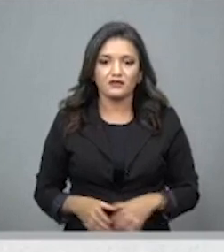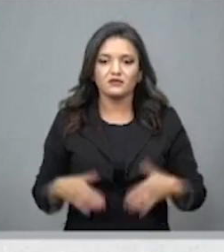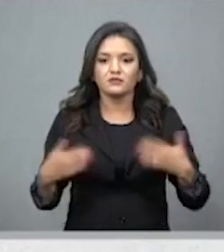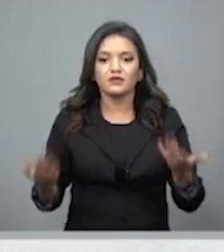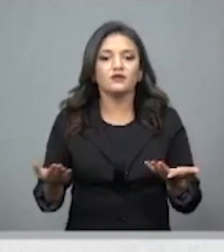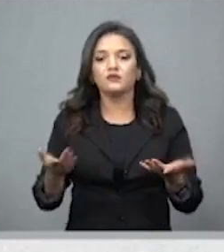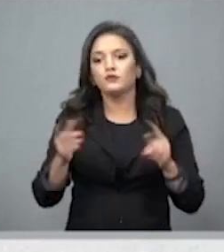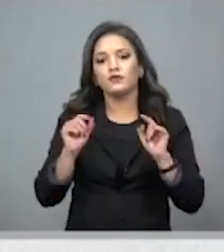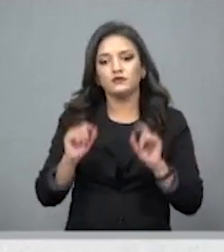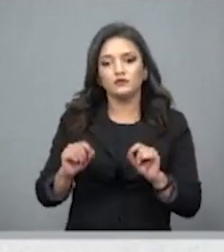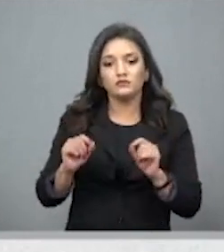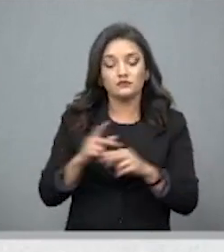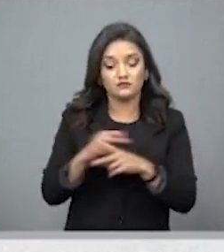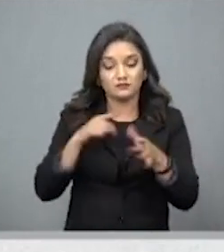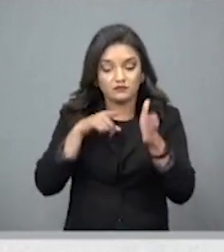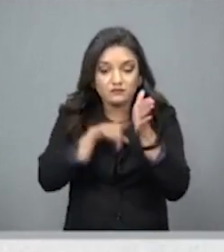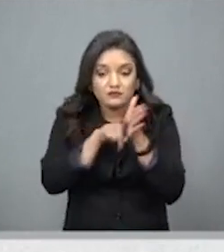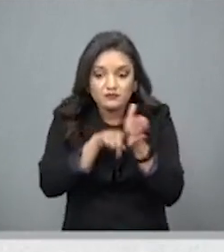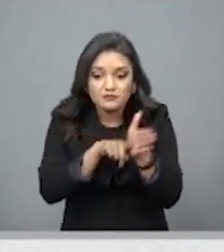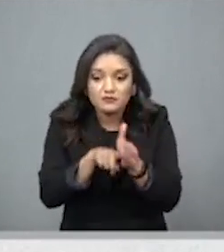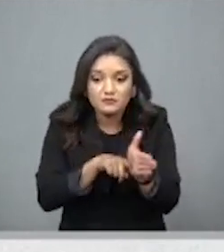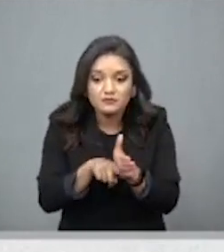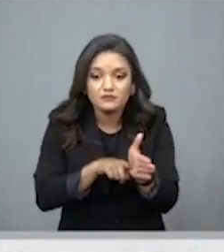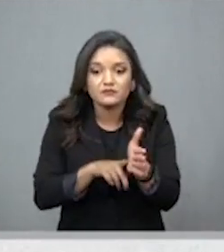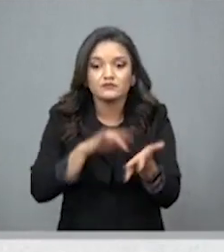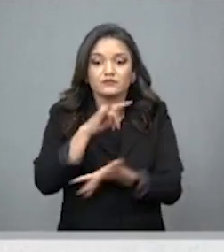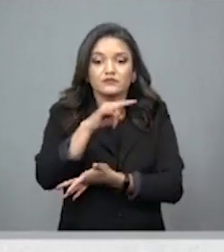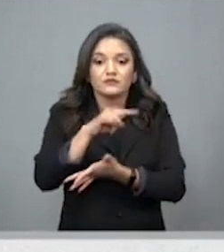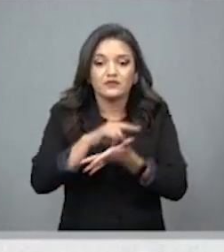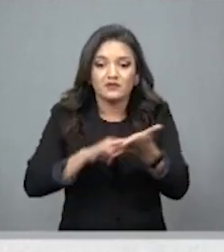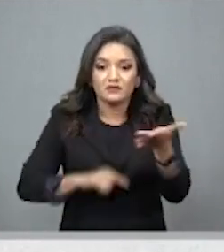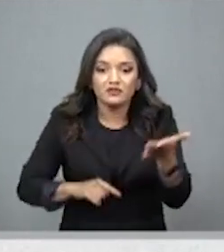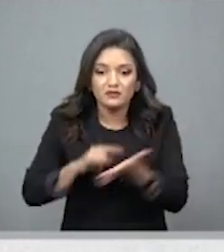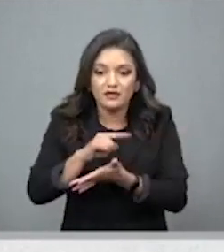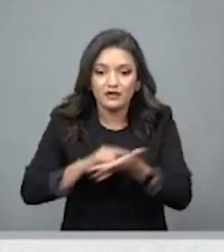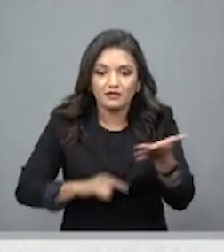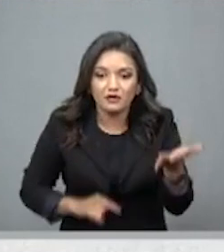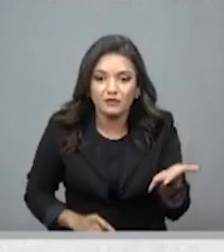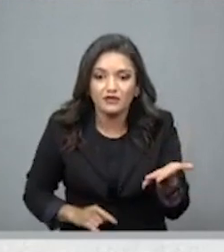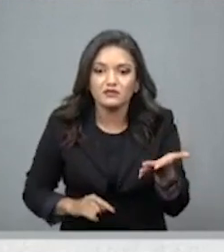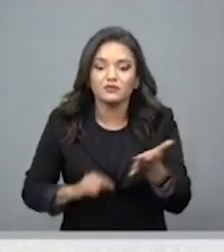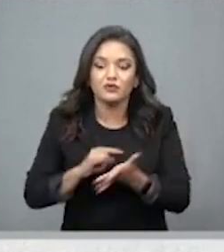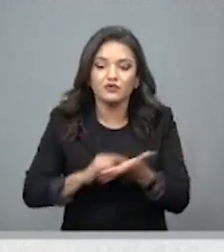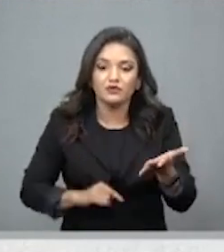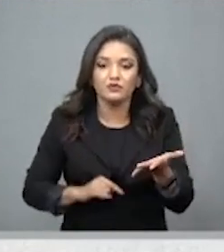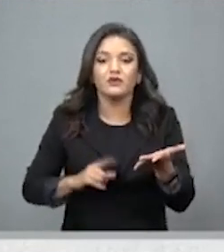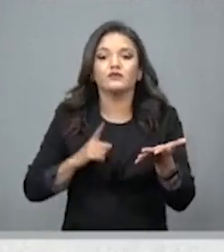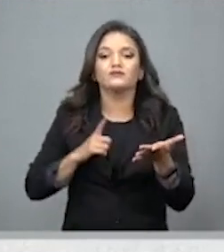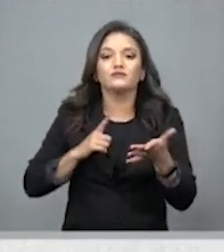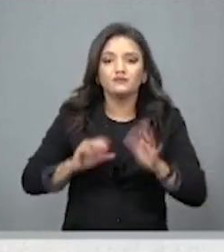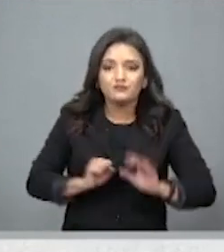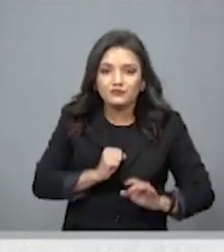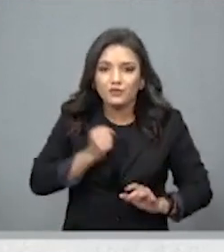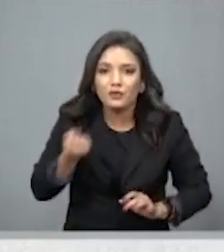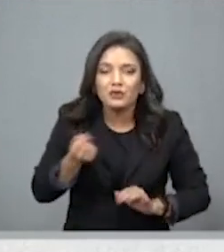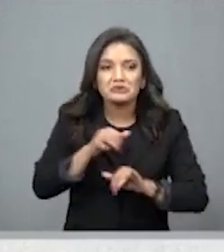o fato de que as pesquisas documento que a mentira o ódio e o sensacionalismo